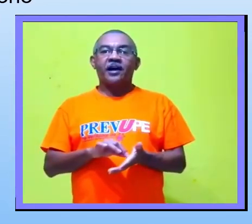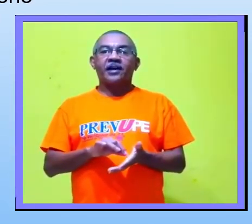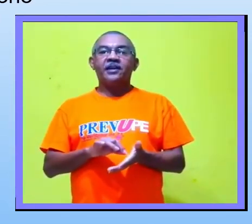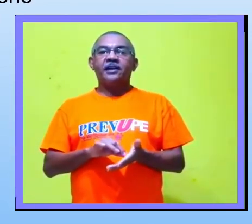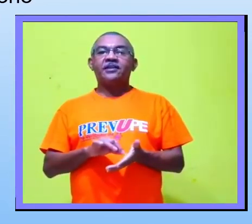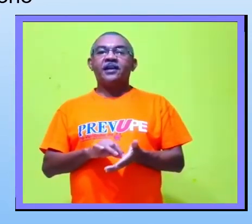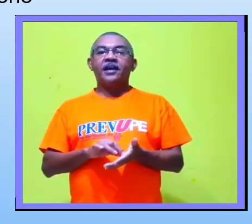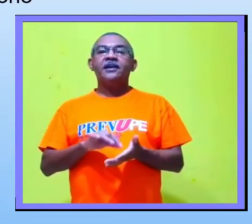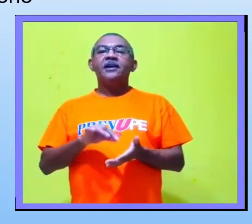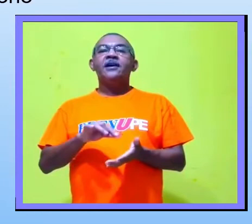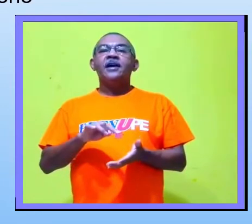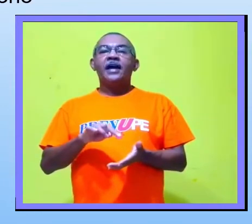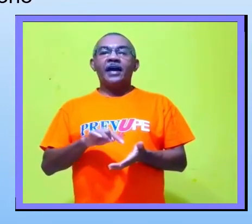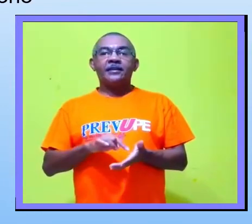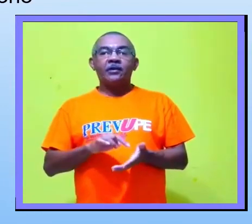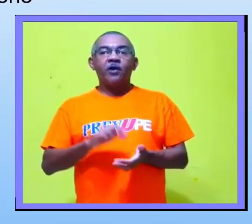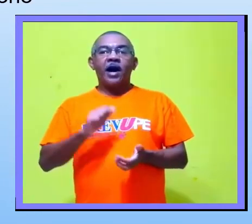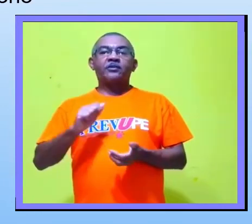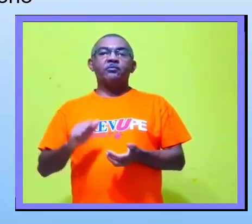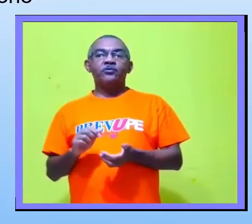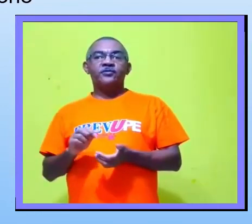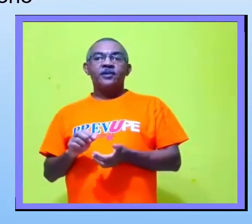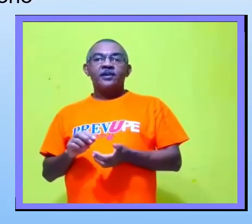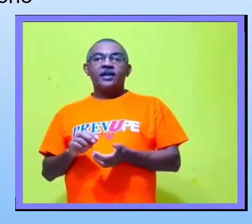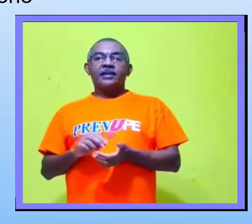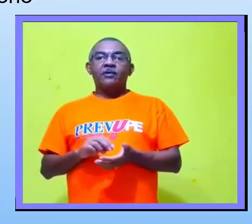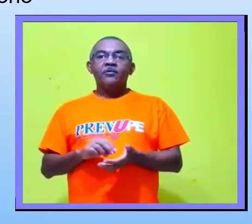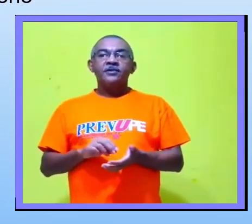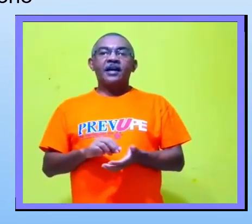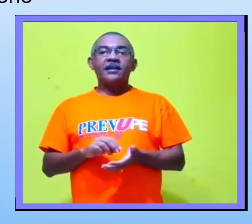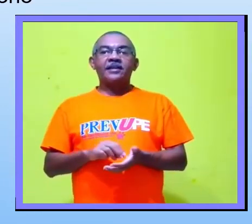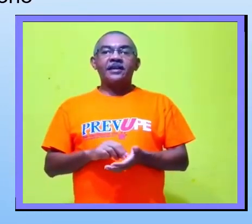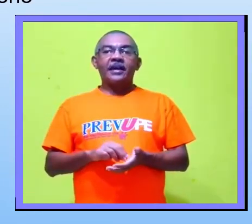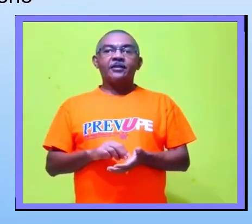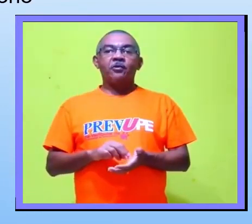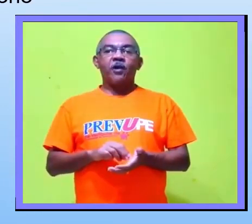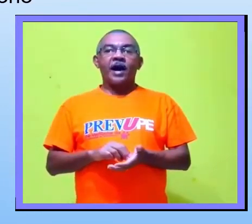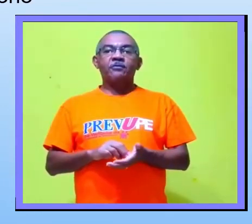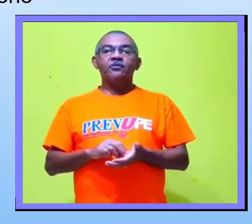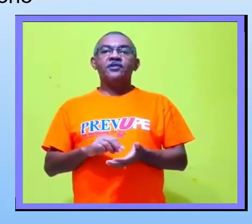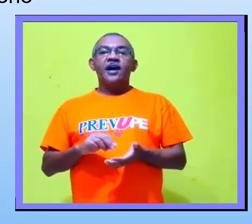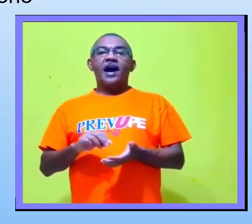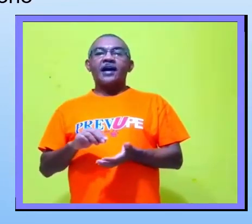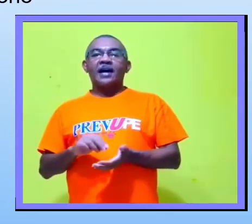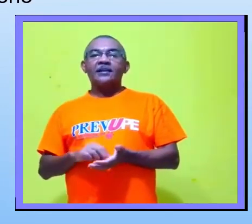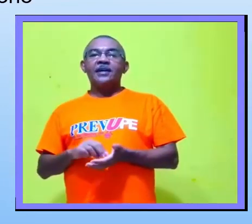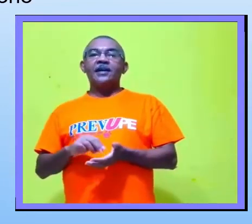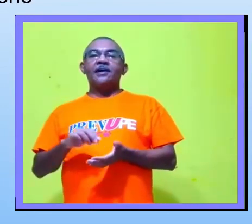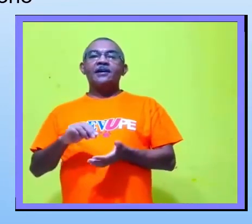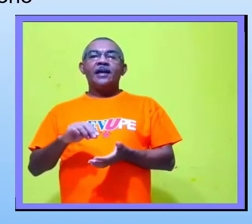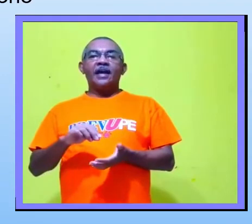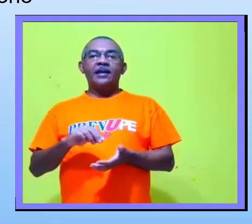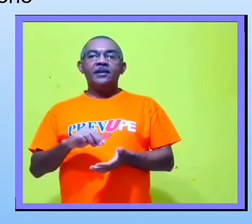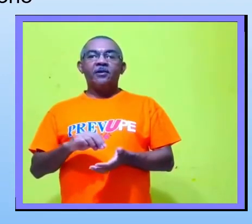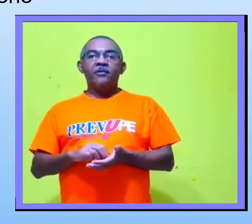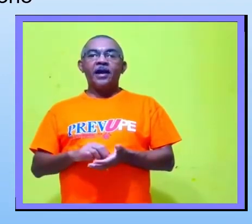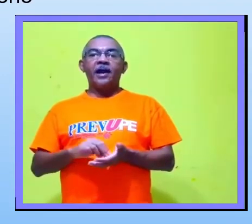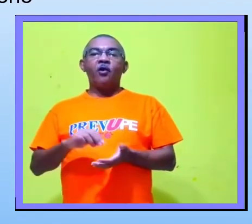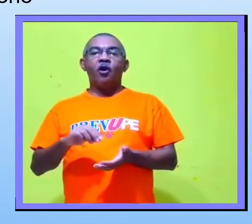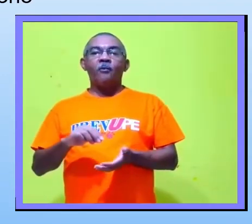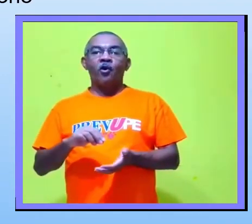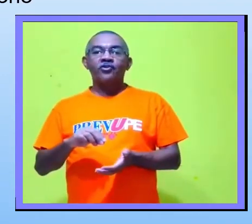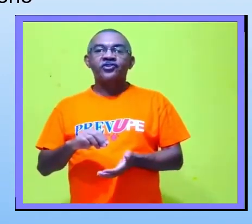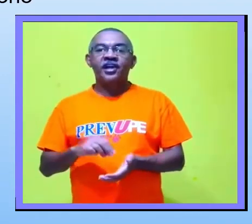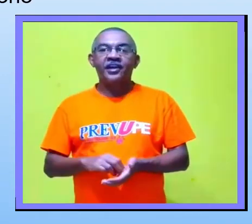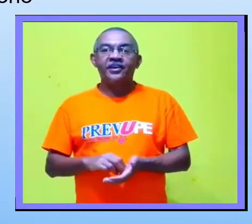meio da cadeia tem heteroátomos. Então, se ela tem heteroátomos, a cadeia ela não